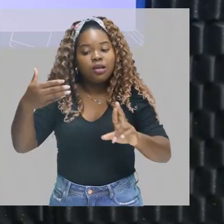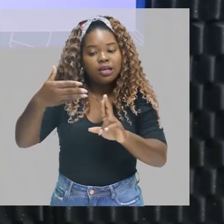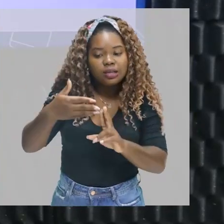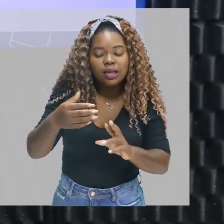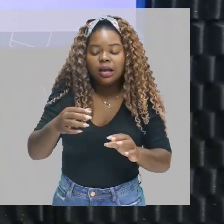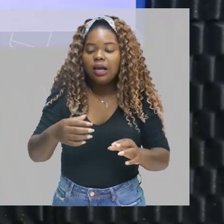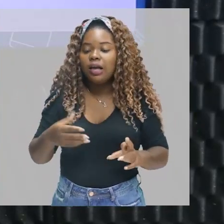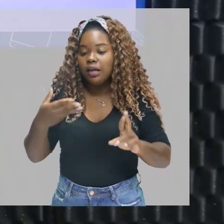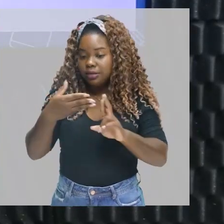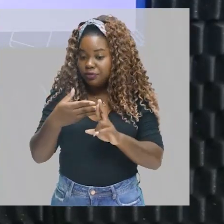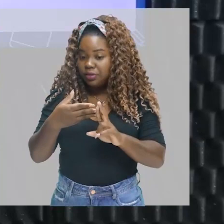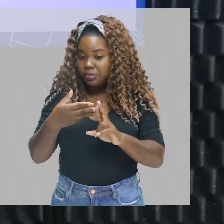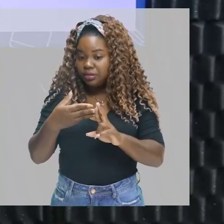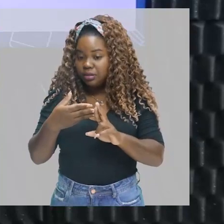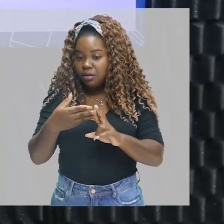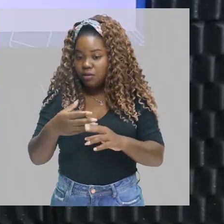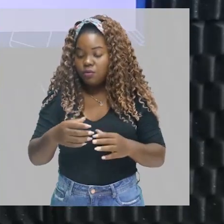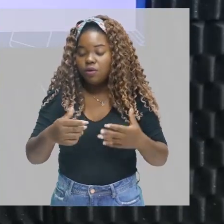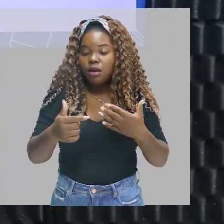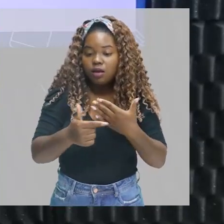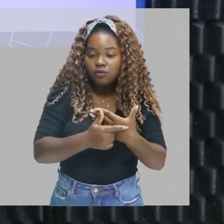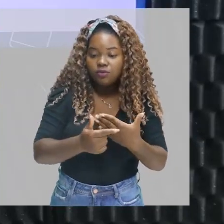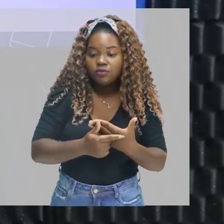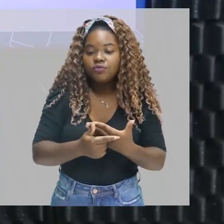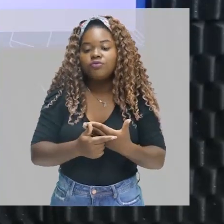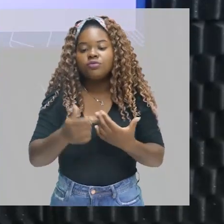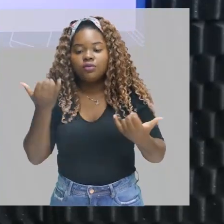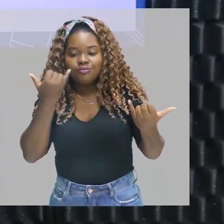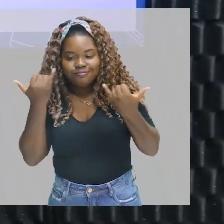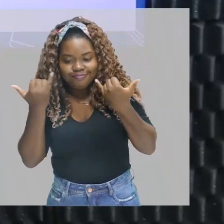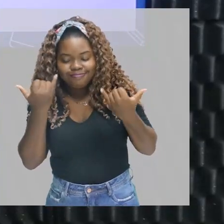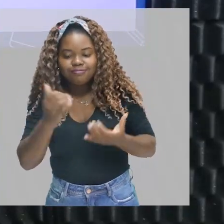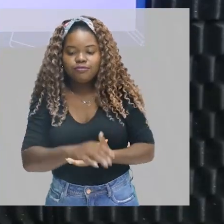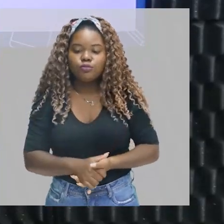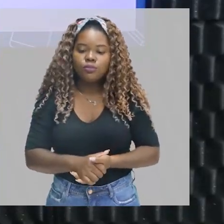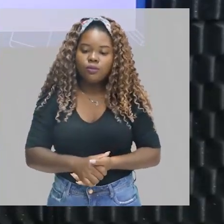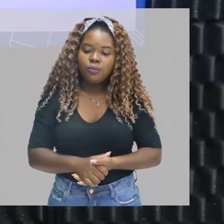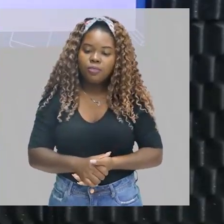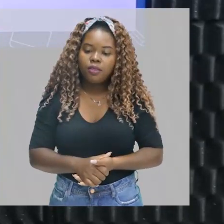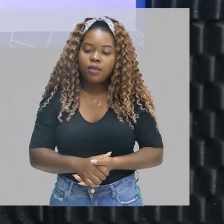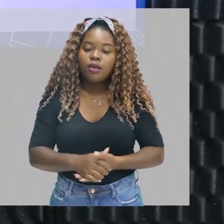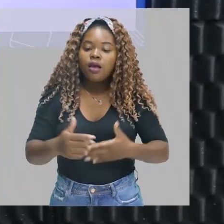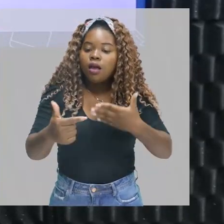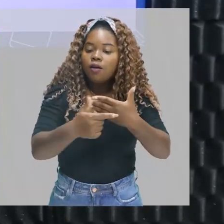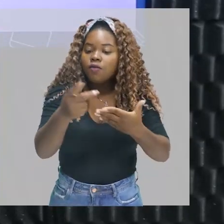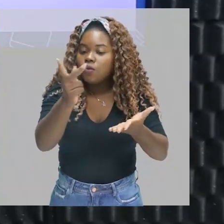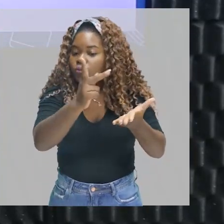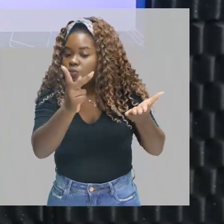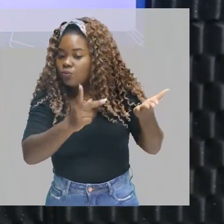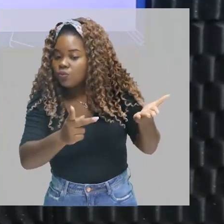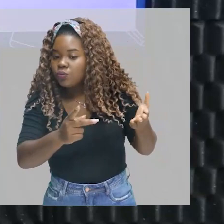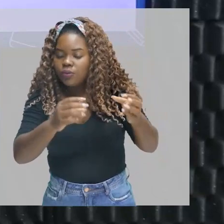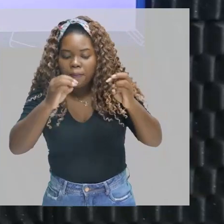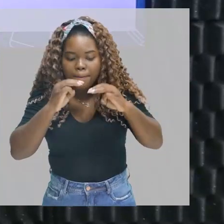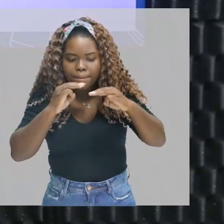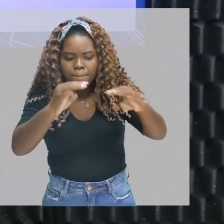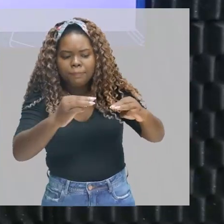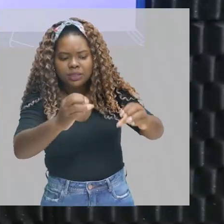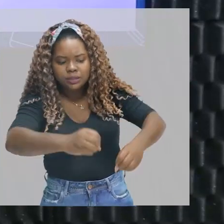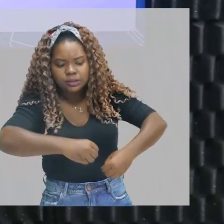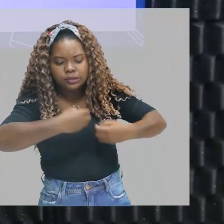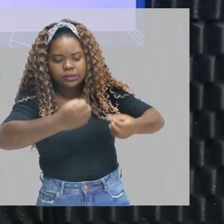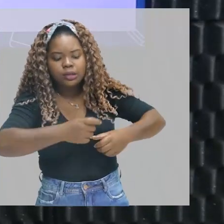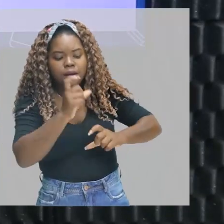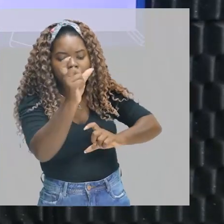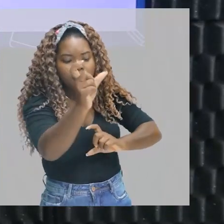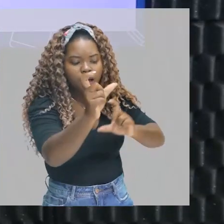referencial está centrada no contexto e no referente. A função poética está centrada em quê? Qual